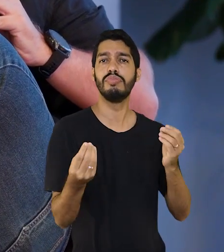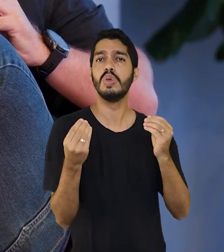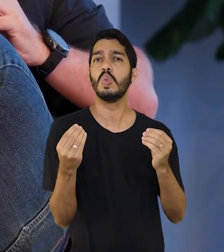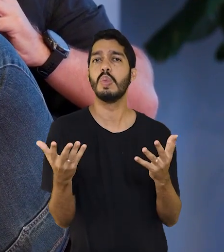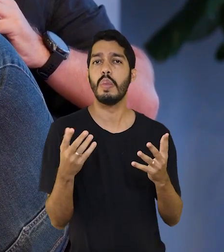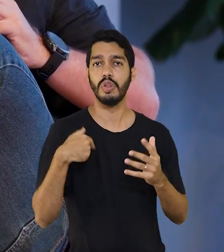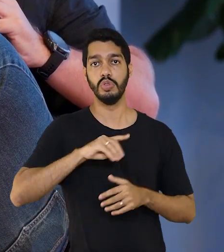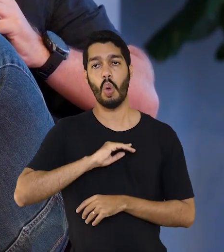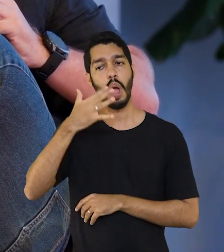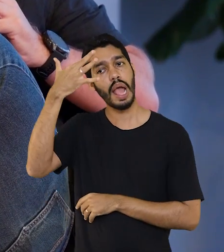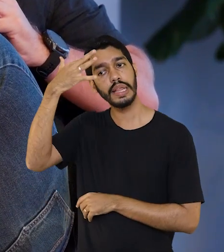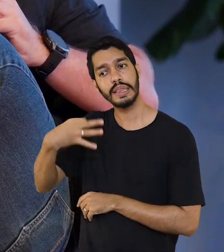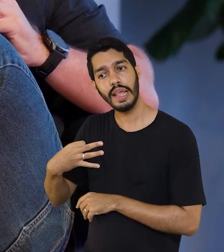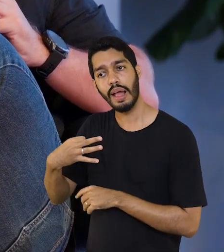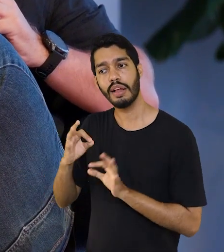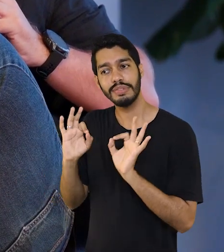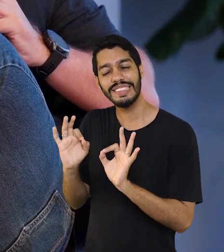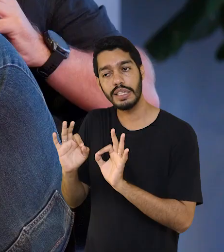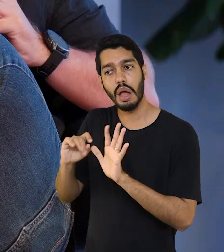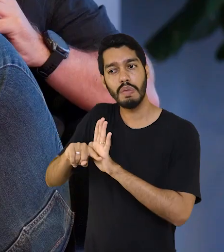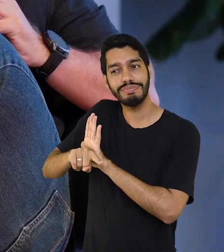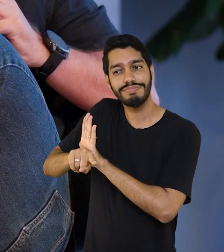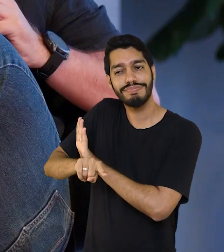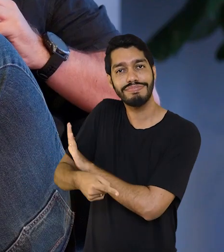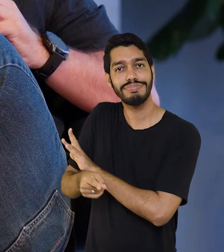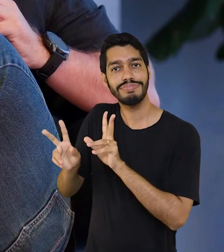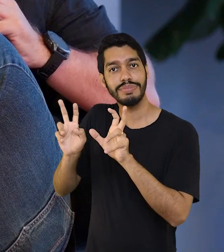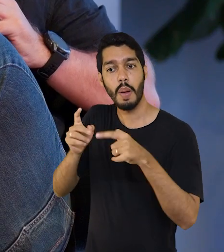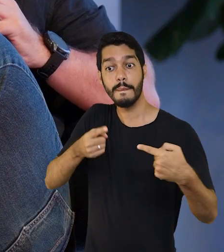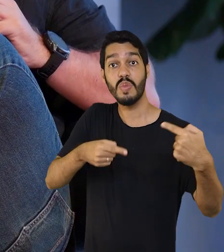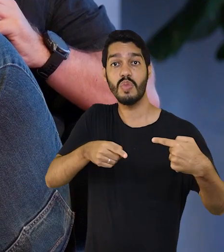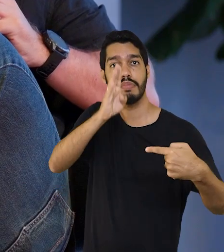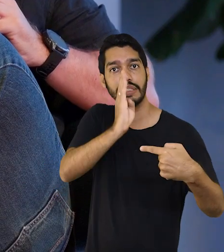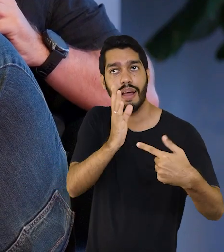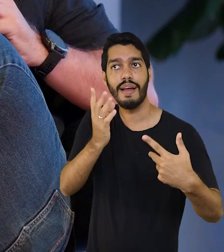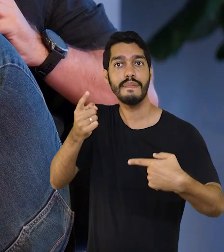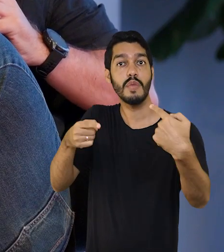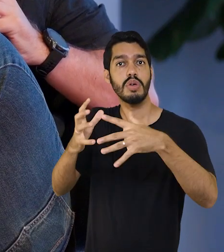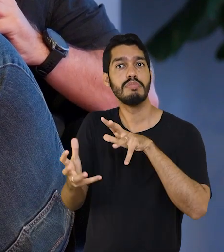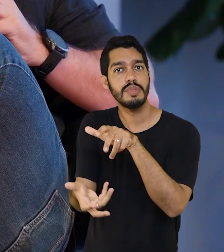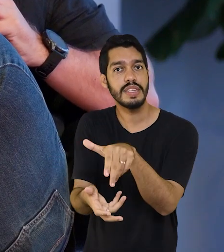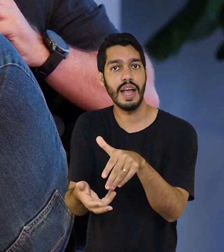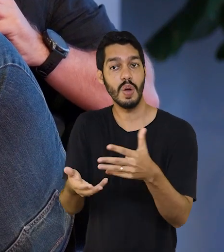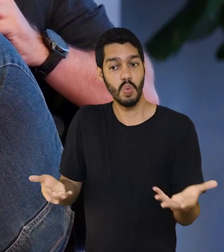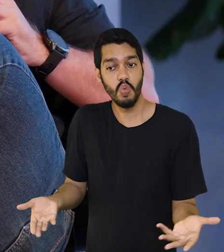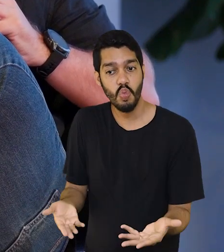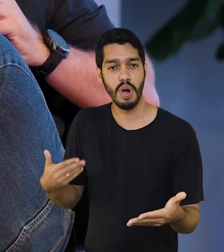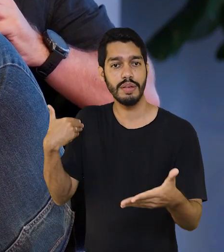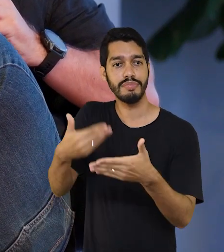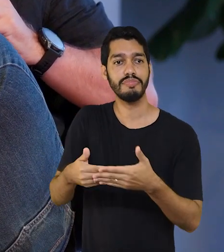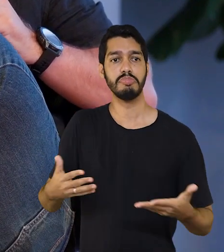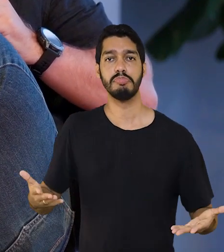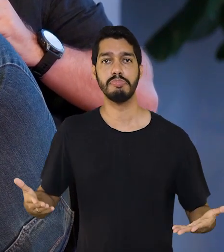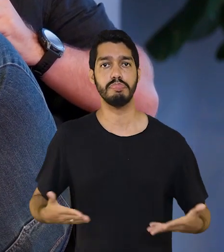todo para compreender com uma visão muito profunda por que a política brasileira e mundial